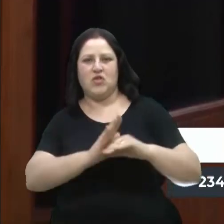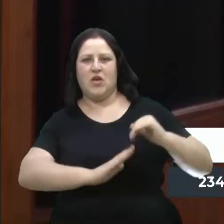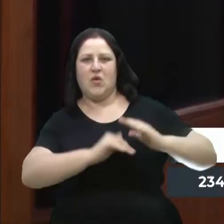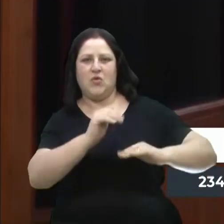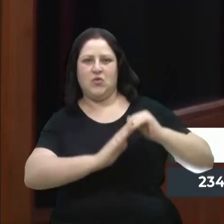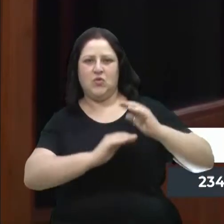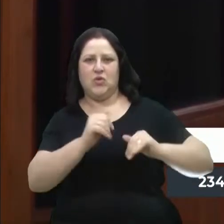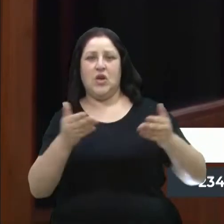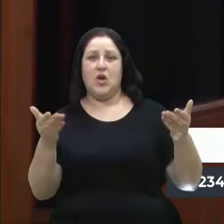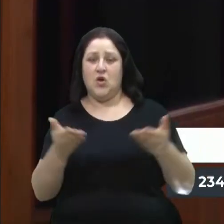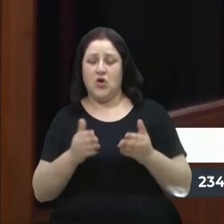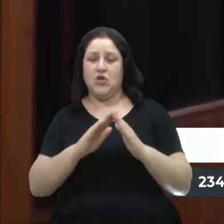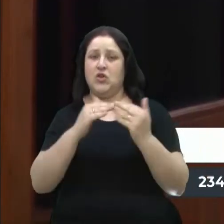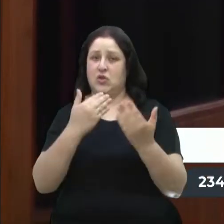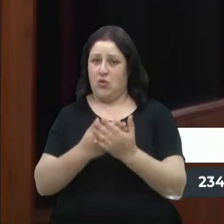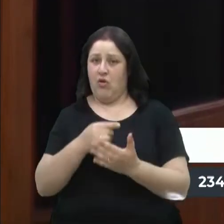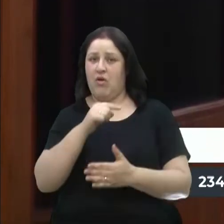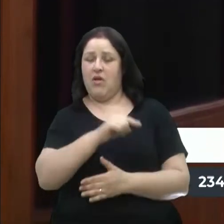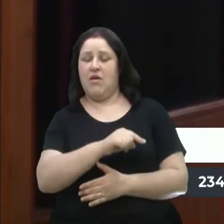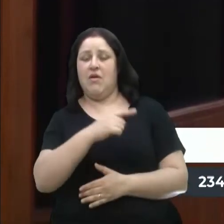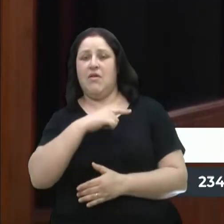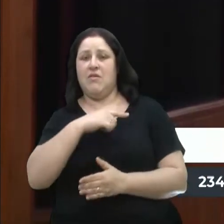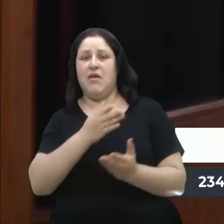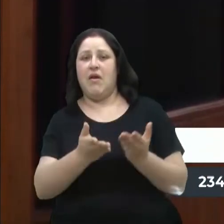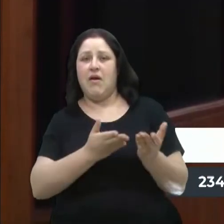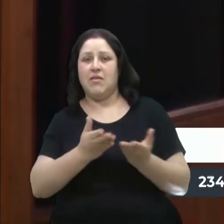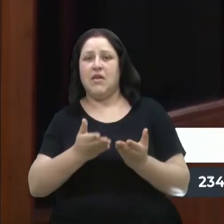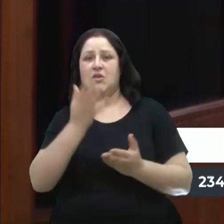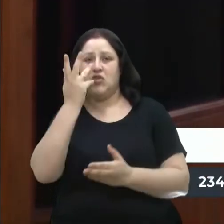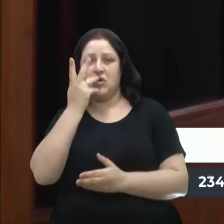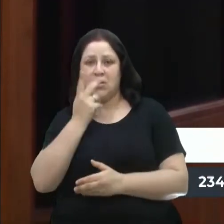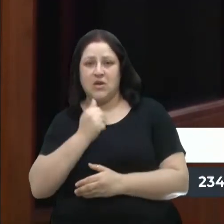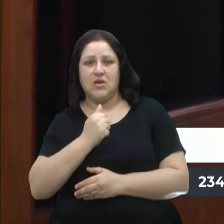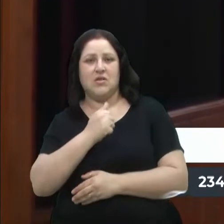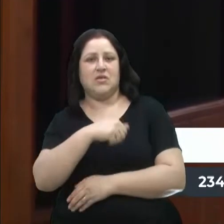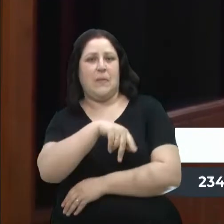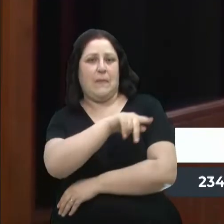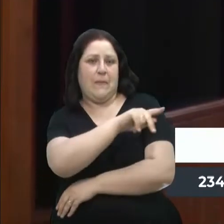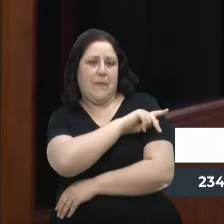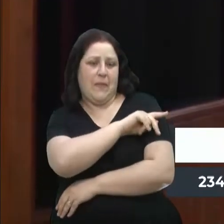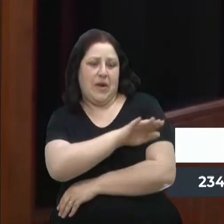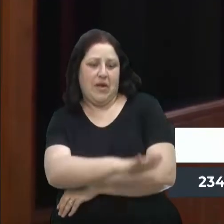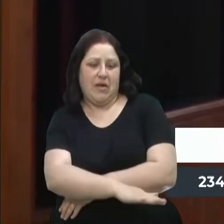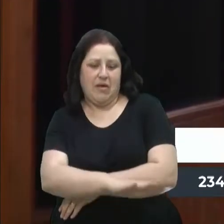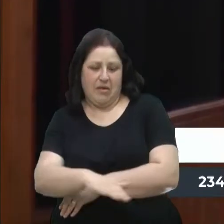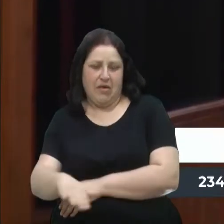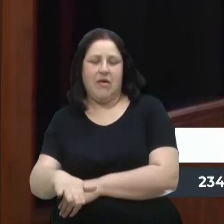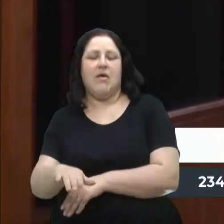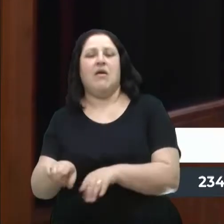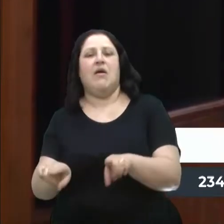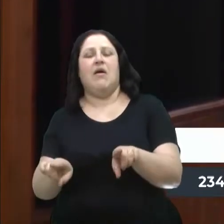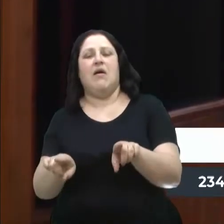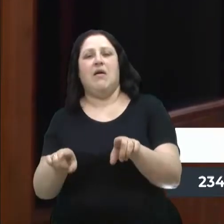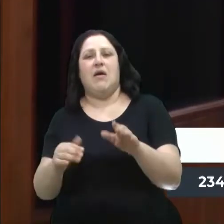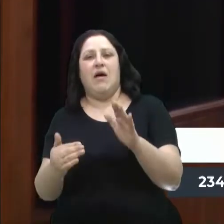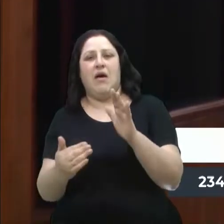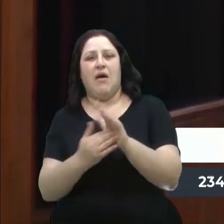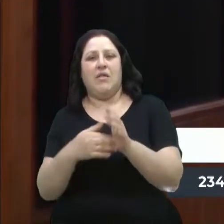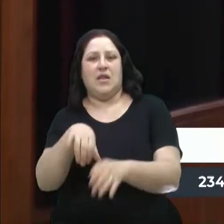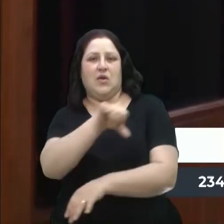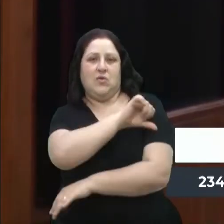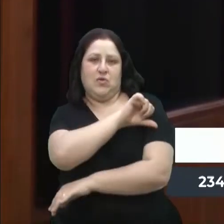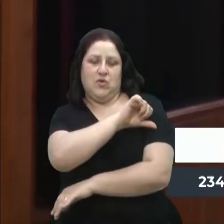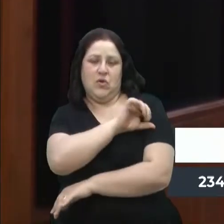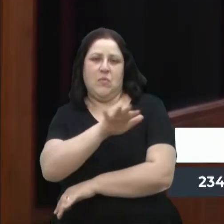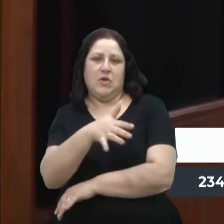da Educação Infantil ao nono ano do ensino fundamental em dois turnos são aproximadamente 50 professores